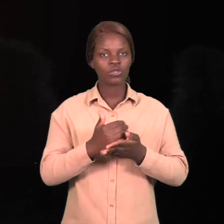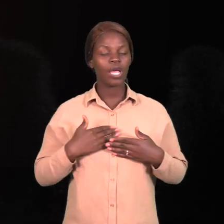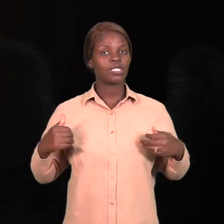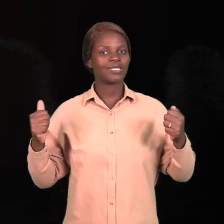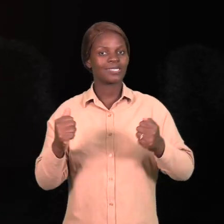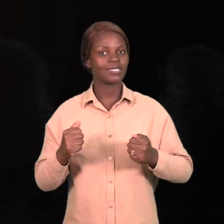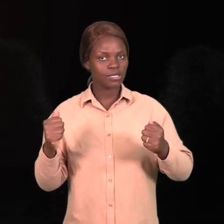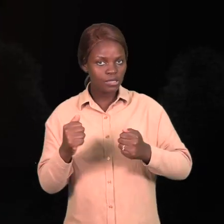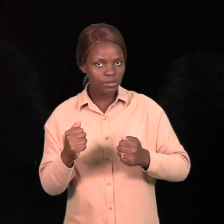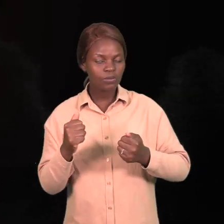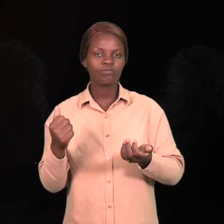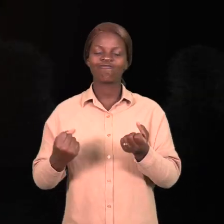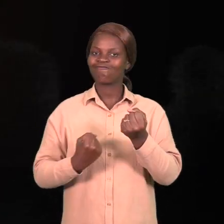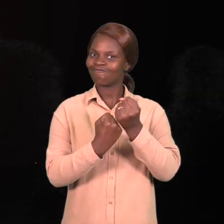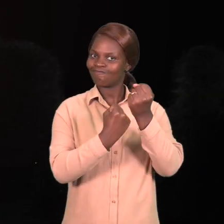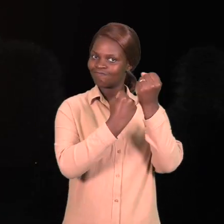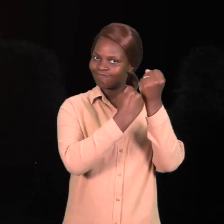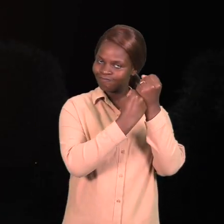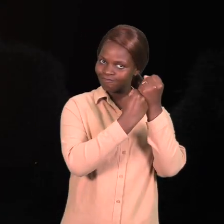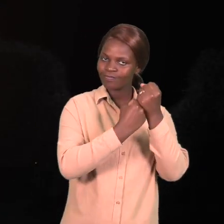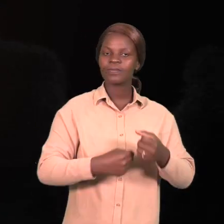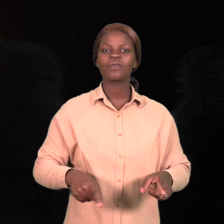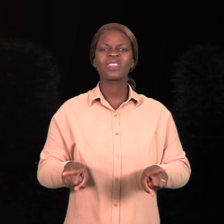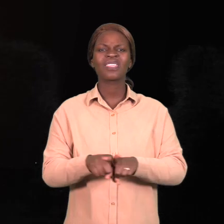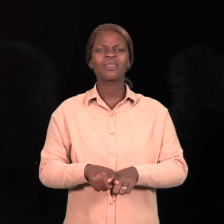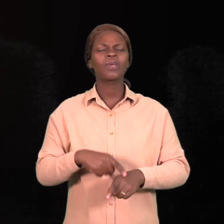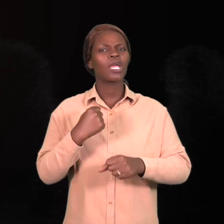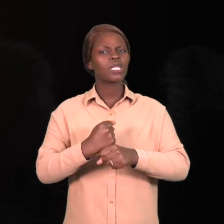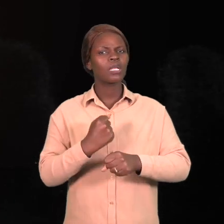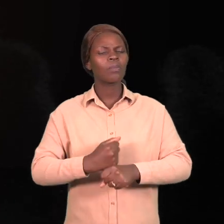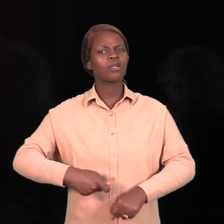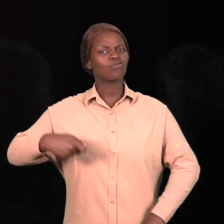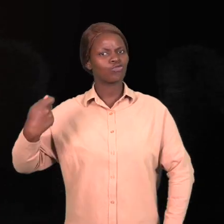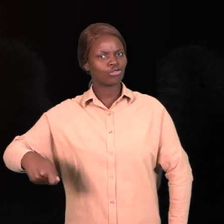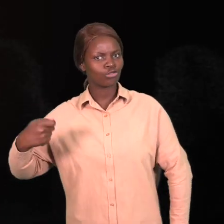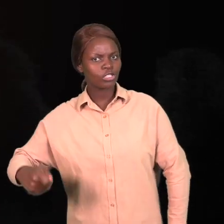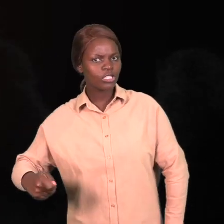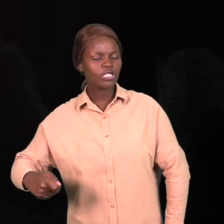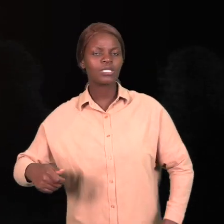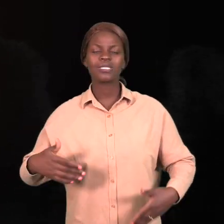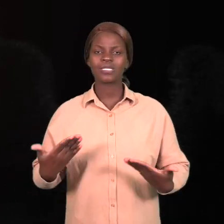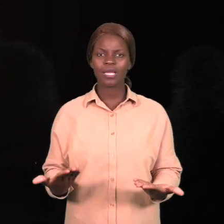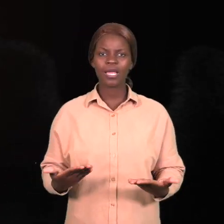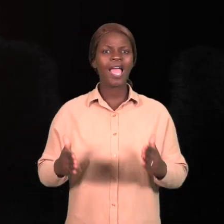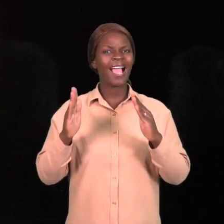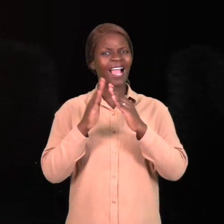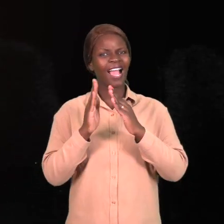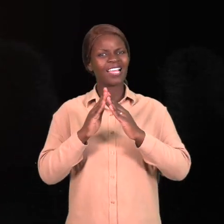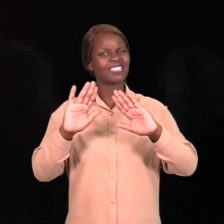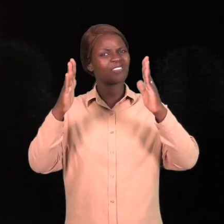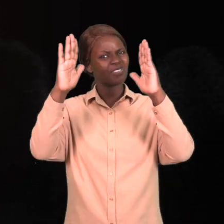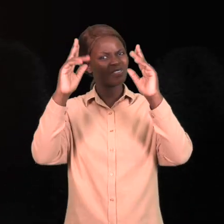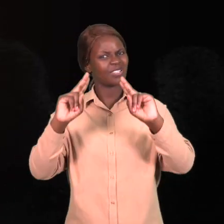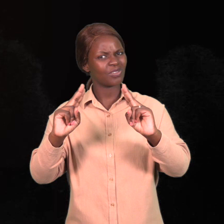psicossocial, serviços jurídicos de assistência económica, abrigos, espaços seguros para sobreviventes e pessoas